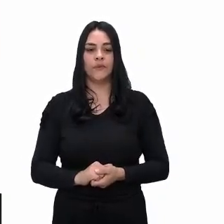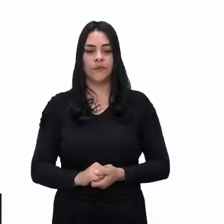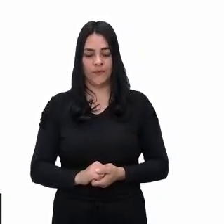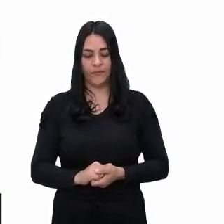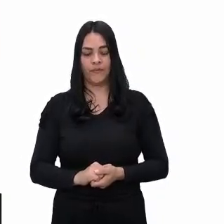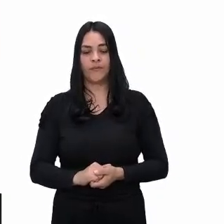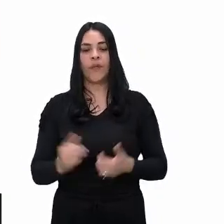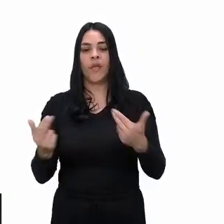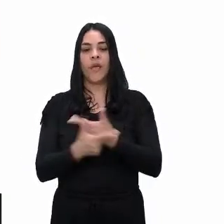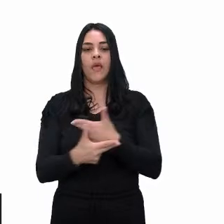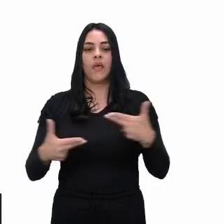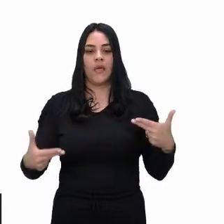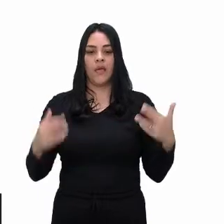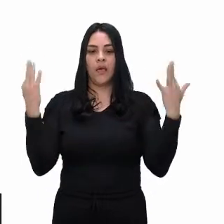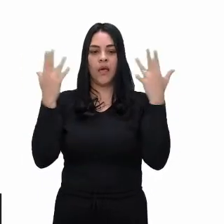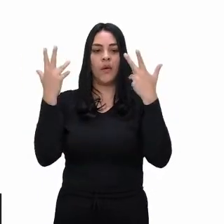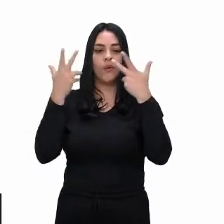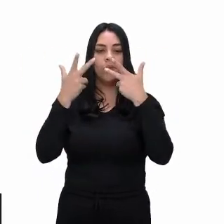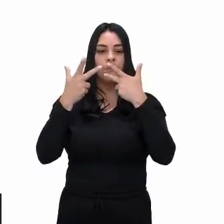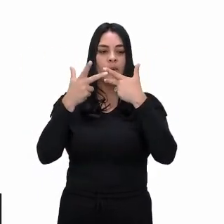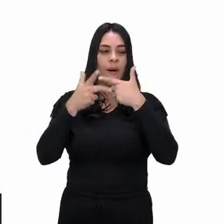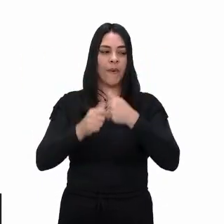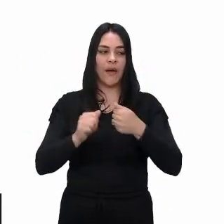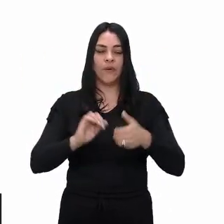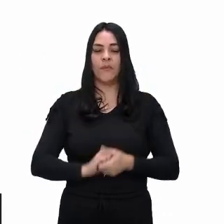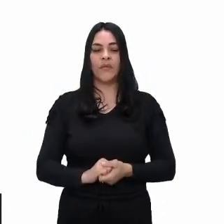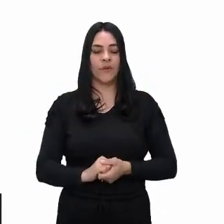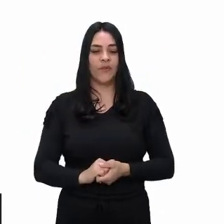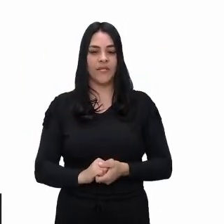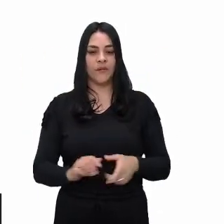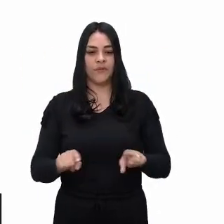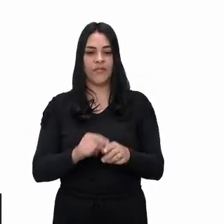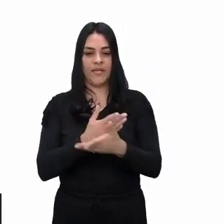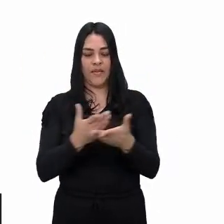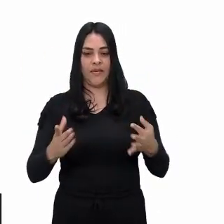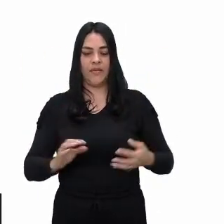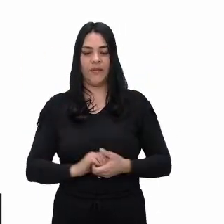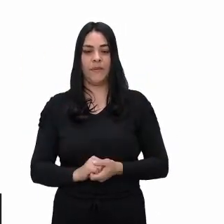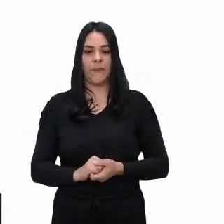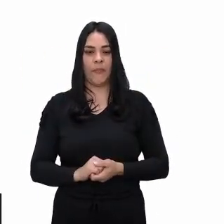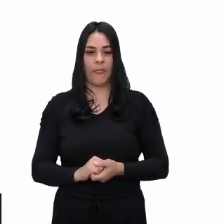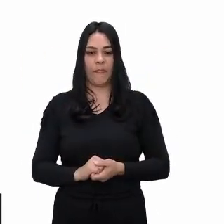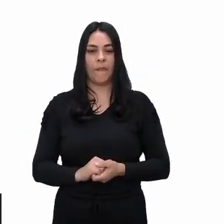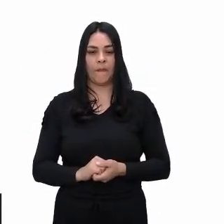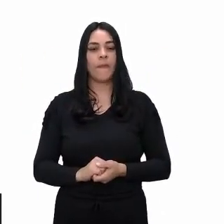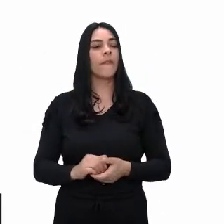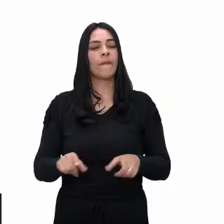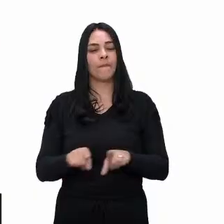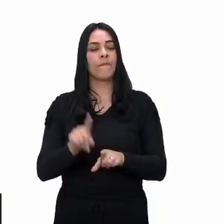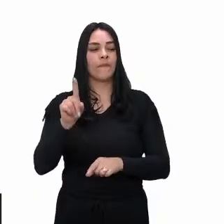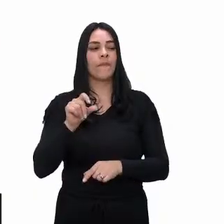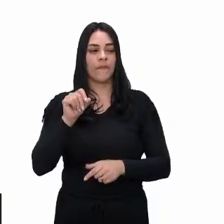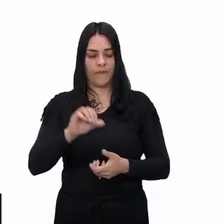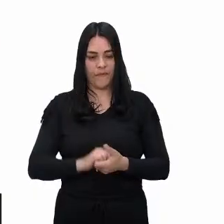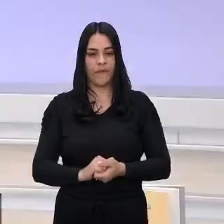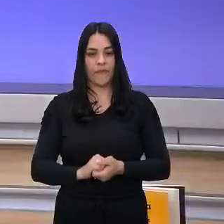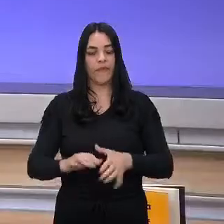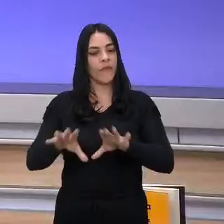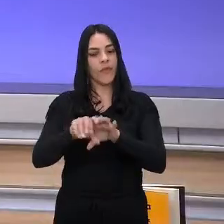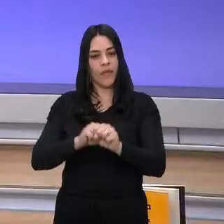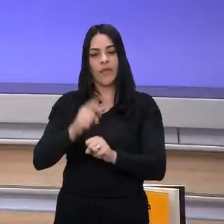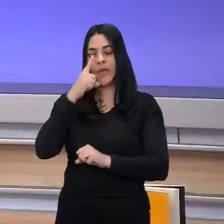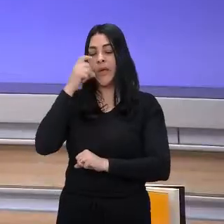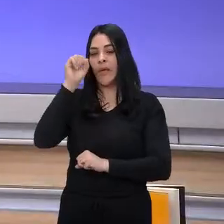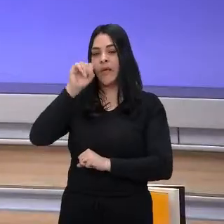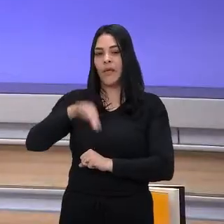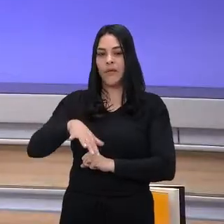foi maravilhoso. E agora, ano que vem, quem quiser se inscrever, nós teremos, em torno de setembro, teremos a segunda formação Lixo